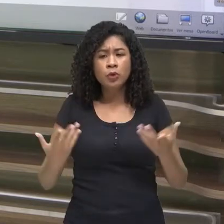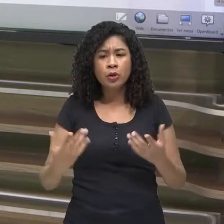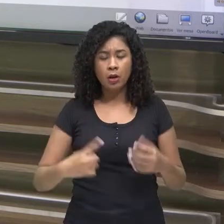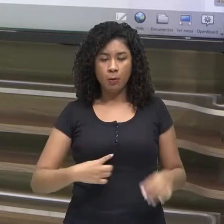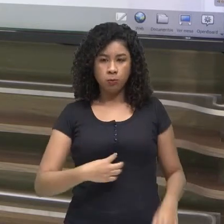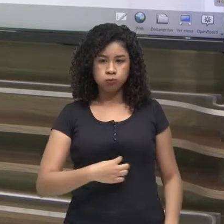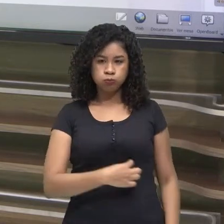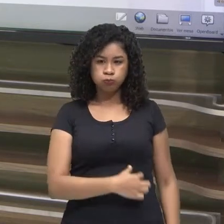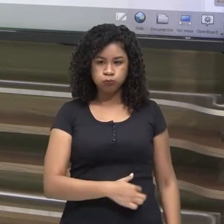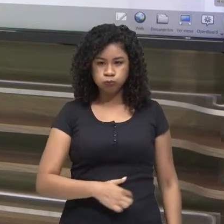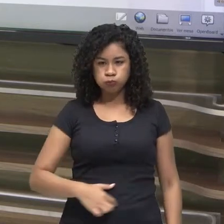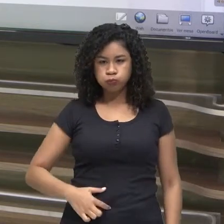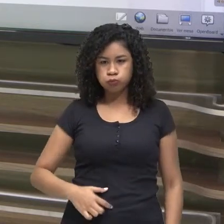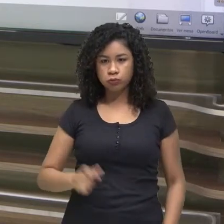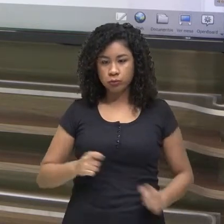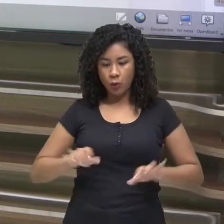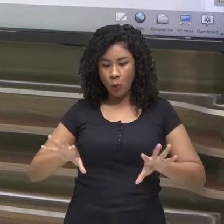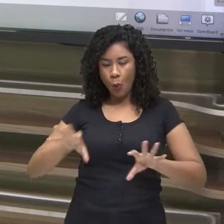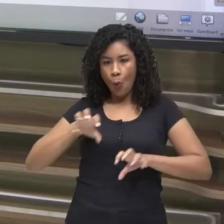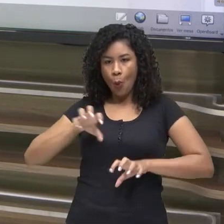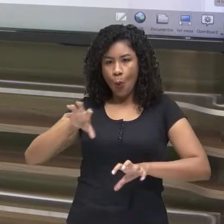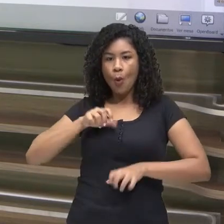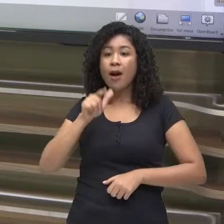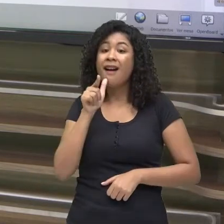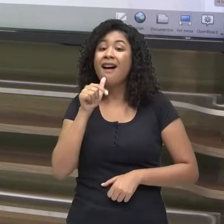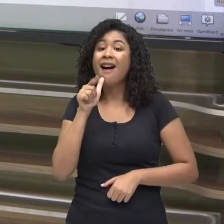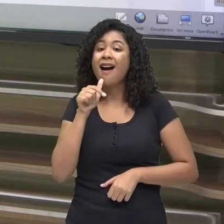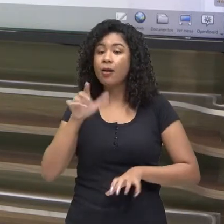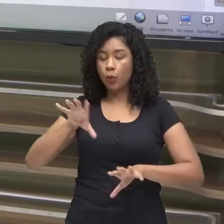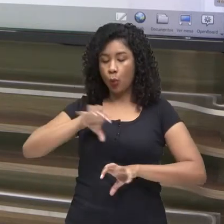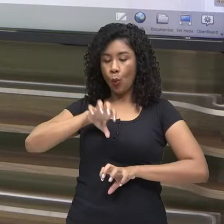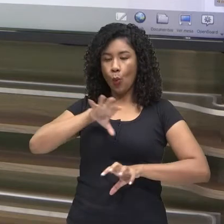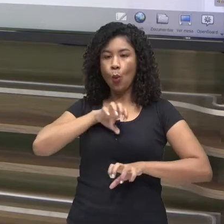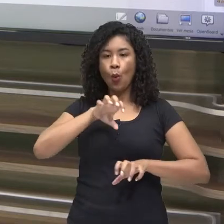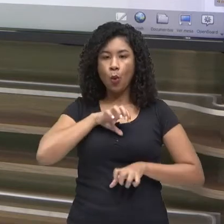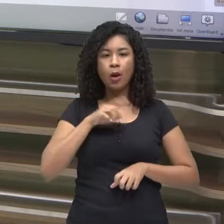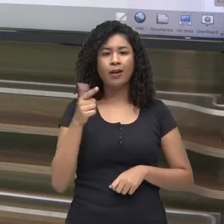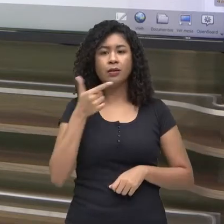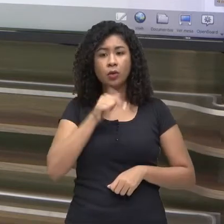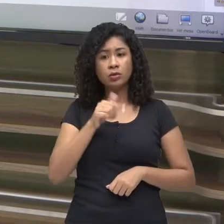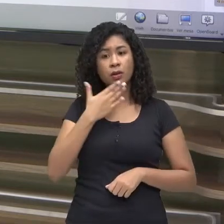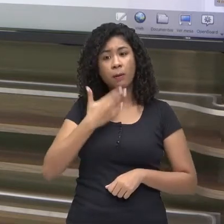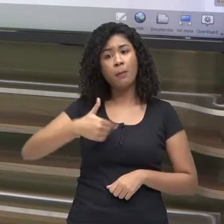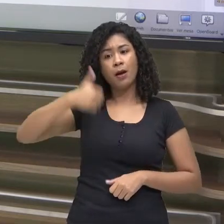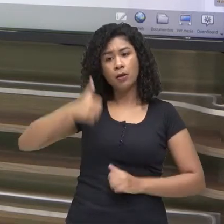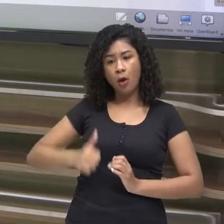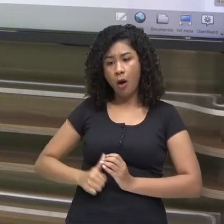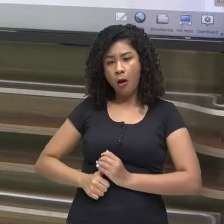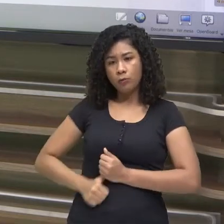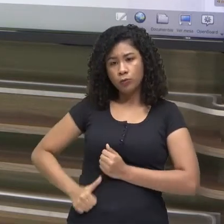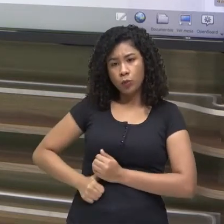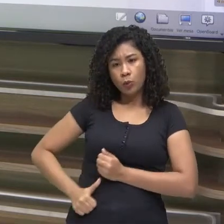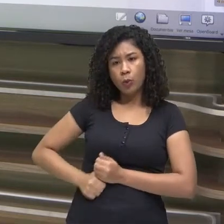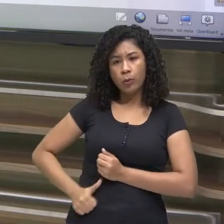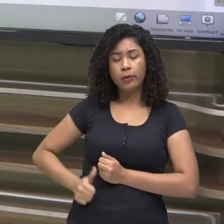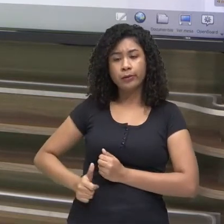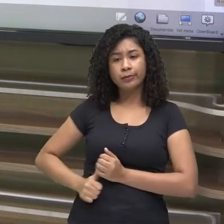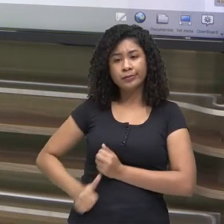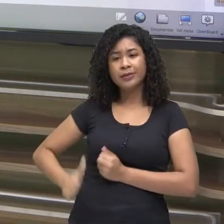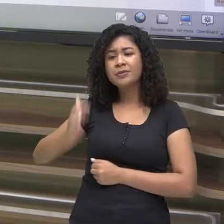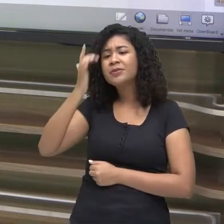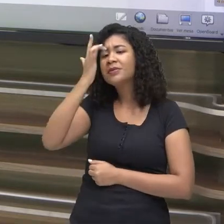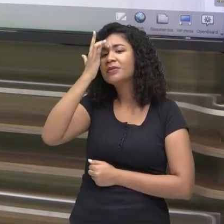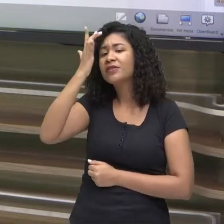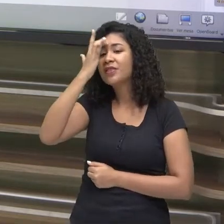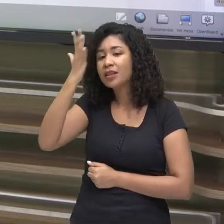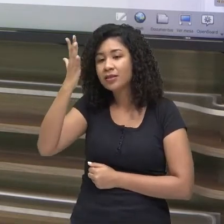ocorre no intestino grosso, as fezes são melhor produzidas e ela é mais fácil de serem liberadas. Então,